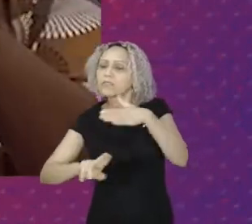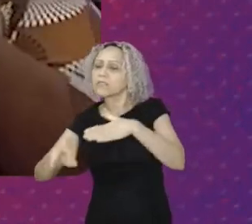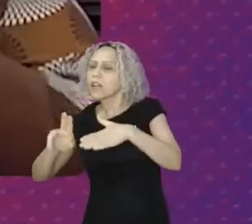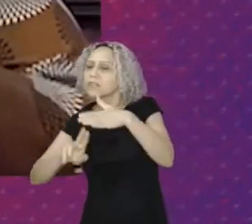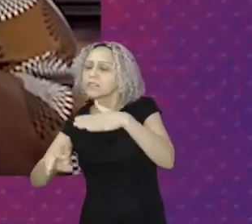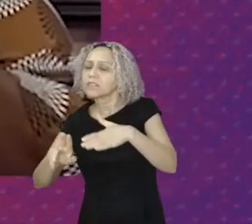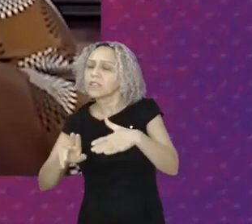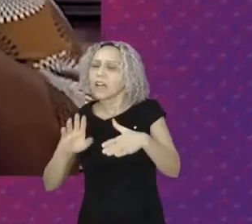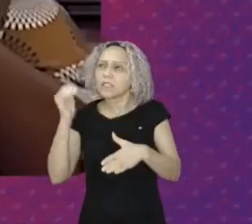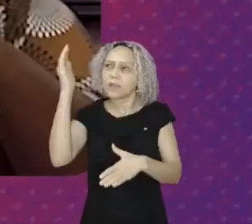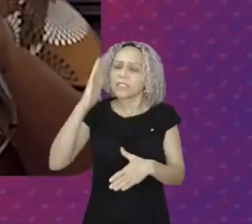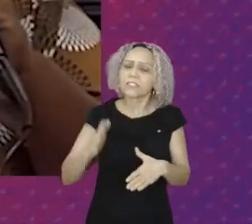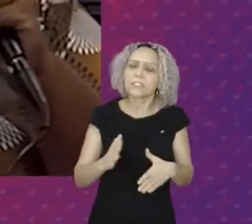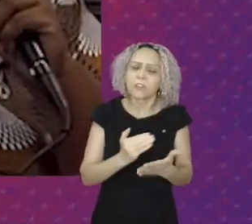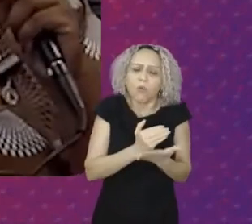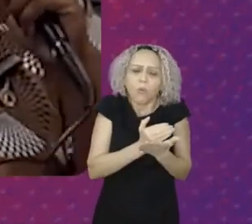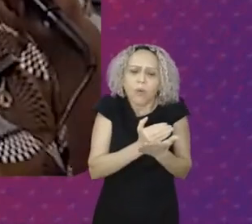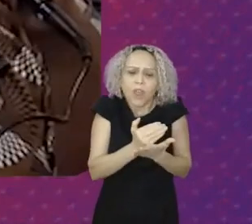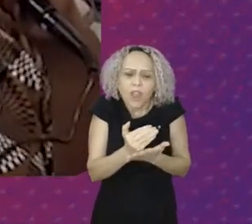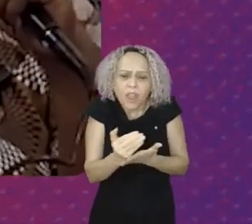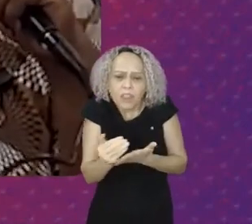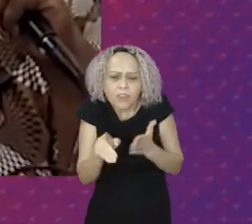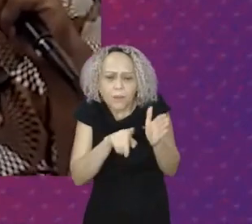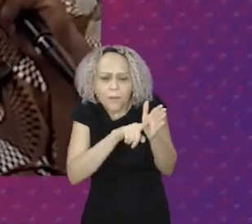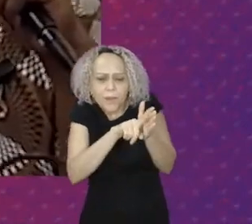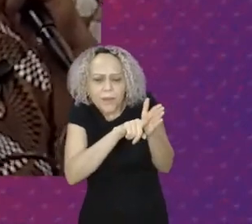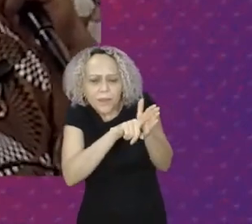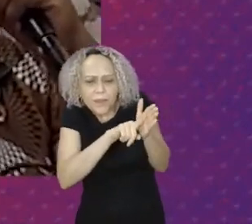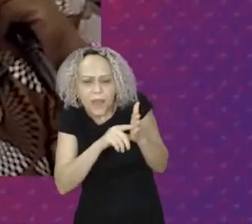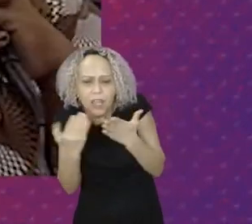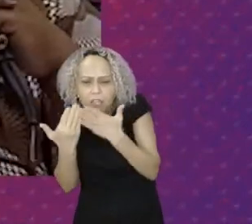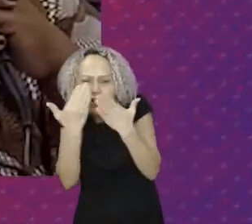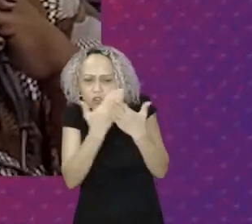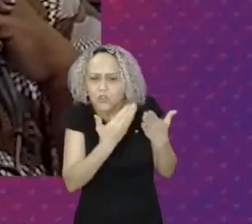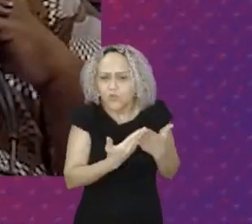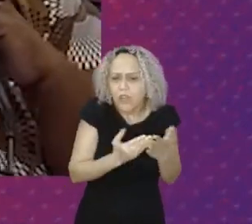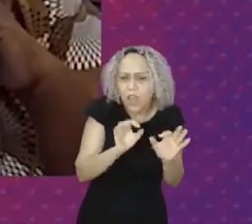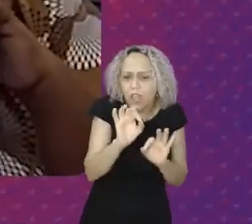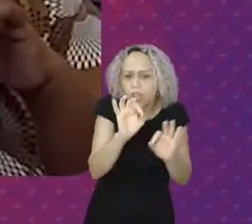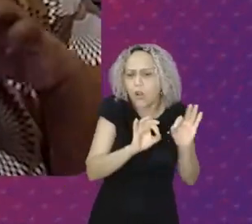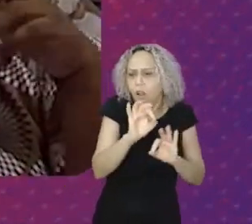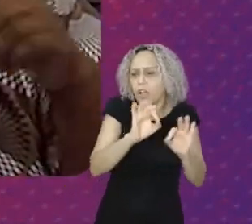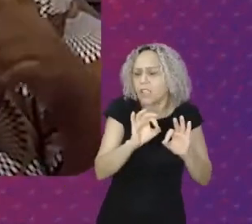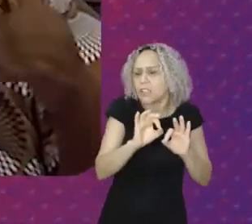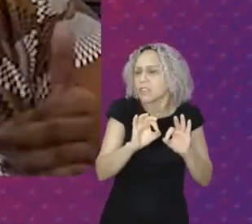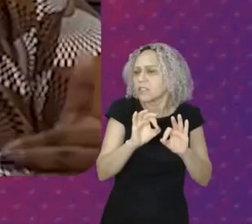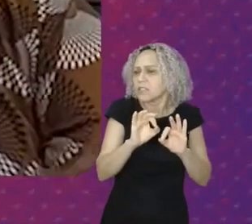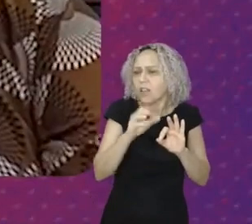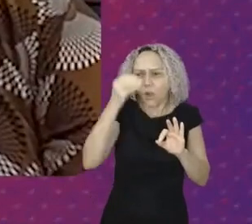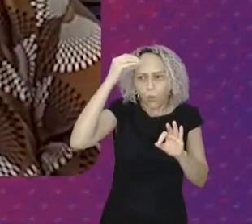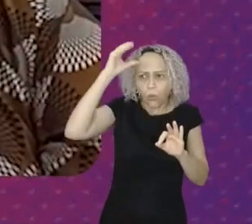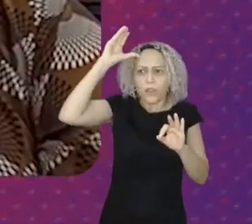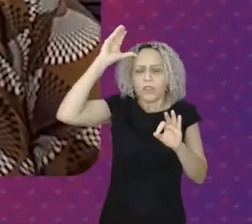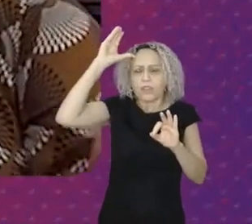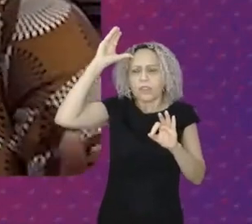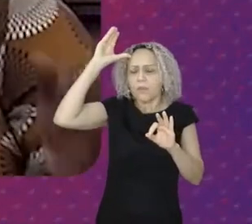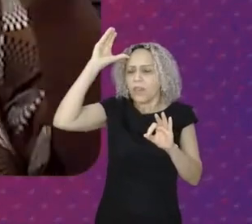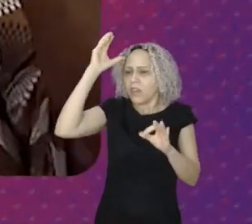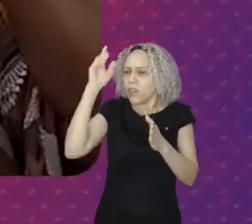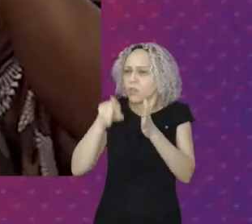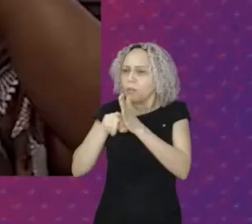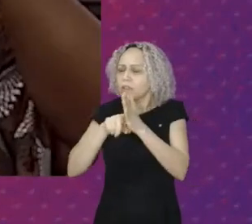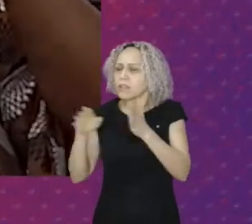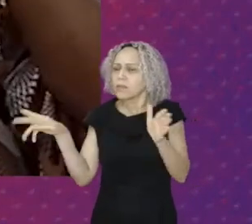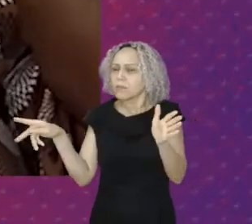a pesquisar, a formular, a sistematizar. Porque boa parte do material que a gente usava nas escolas, e